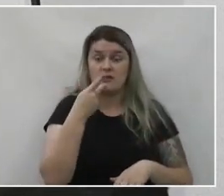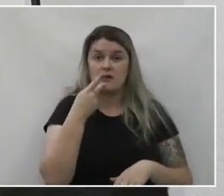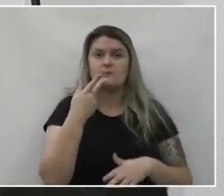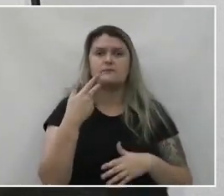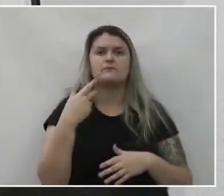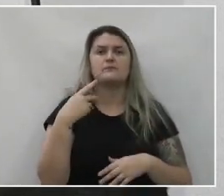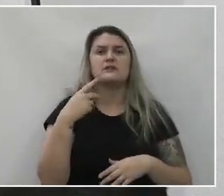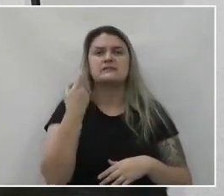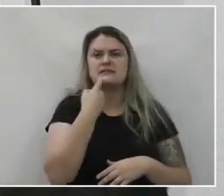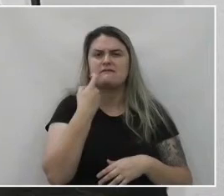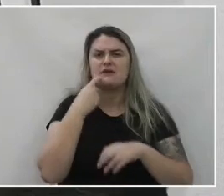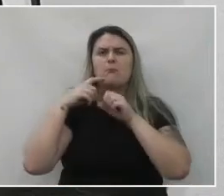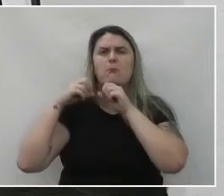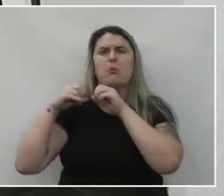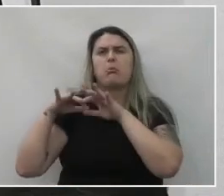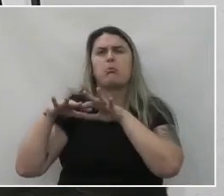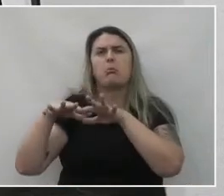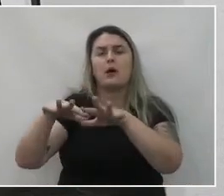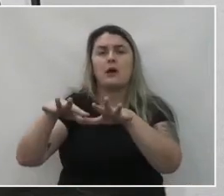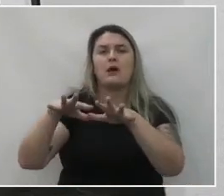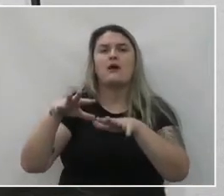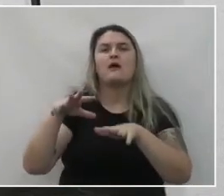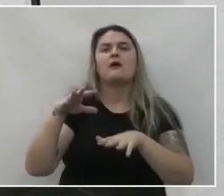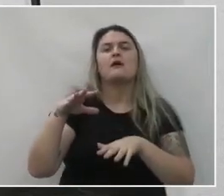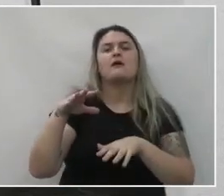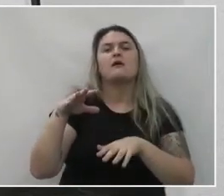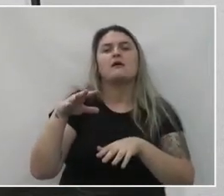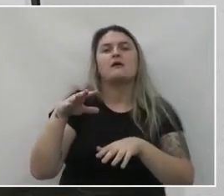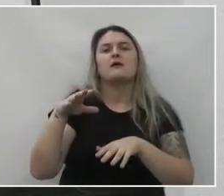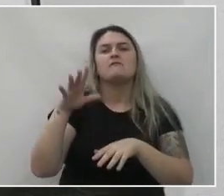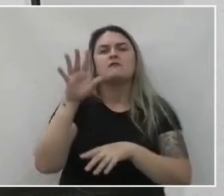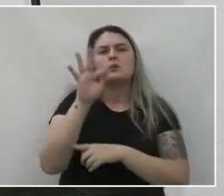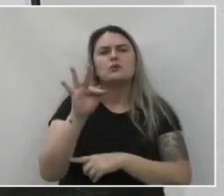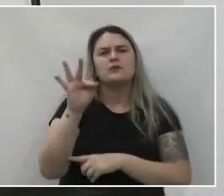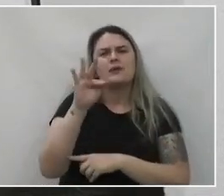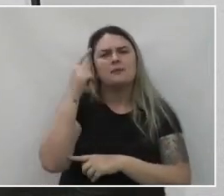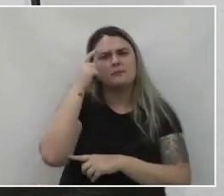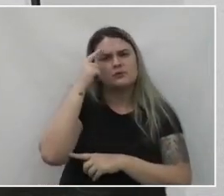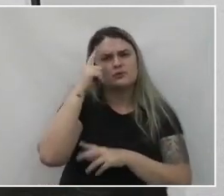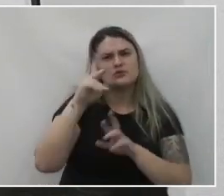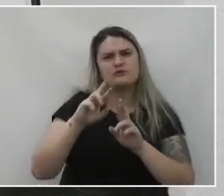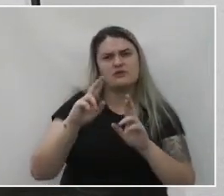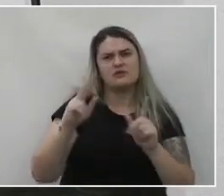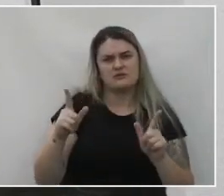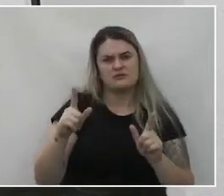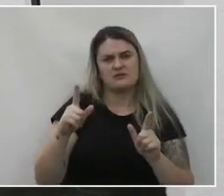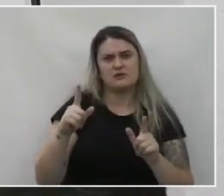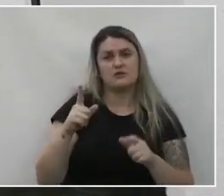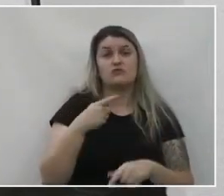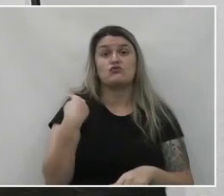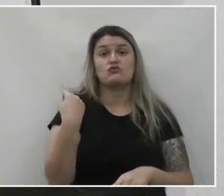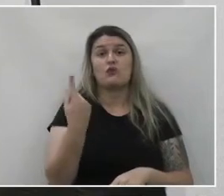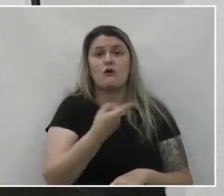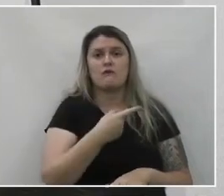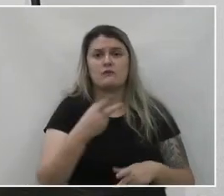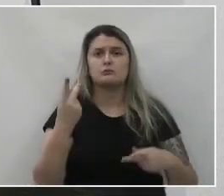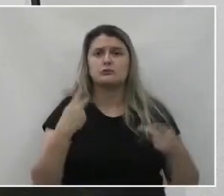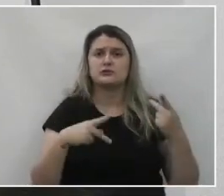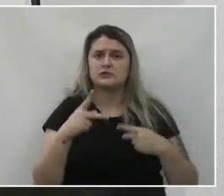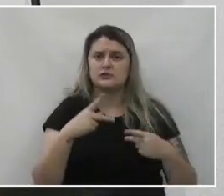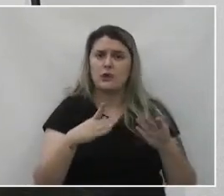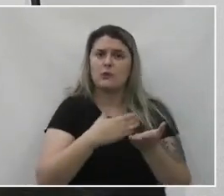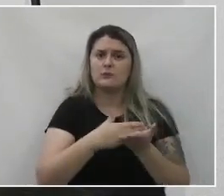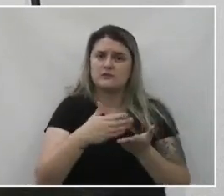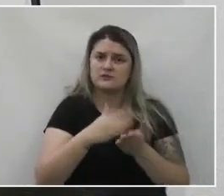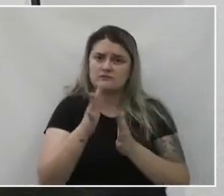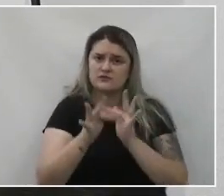desse caso, a Uniguaçu passou a repensar a sua política institucional, para que novas políticas comecem a funcionar